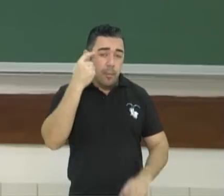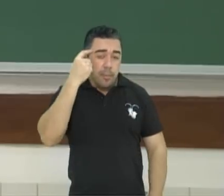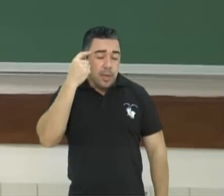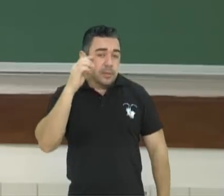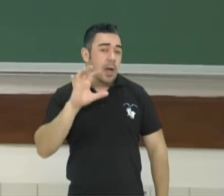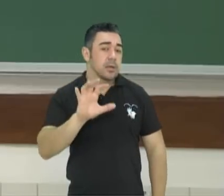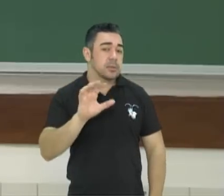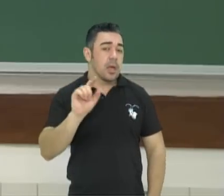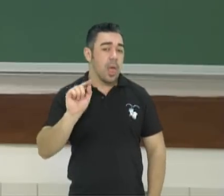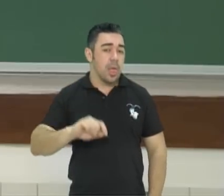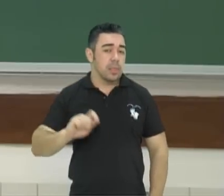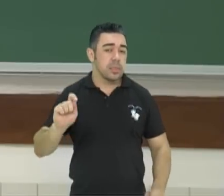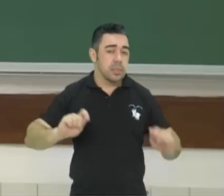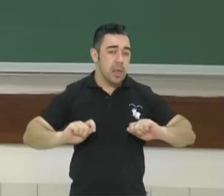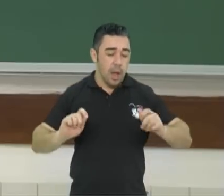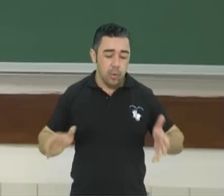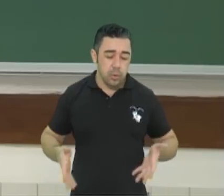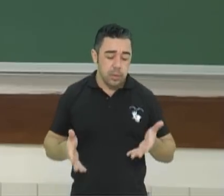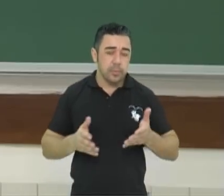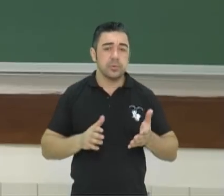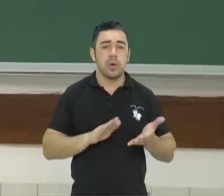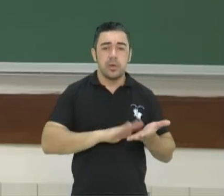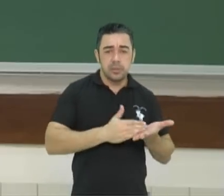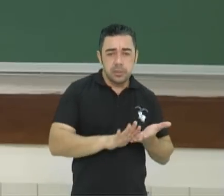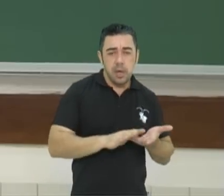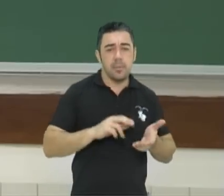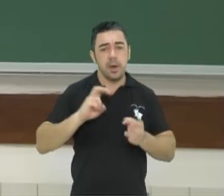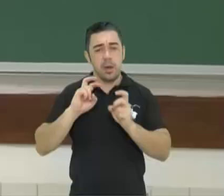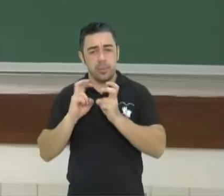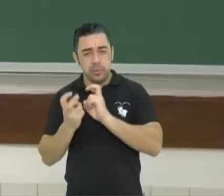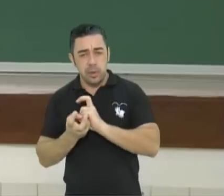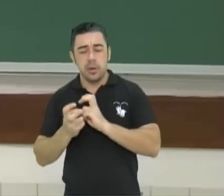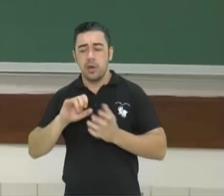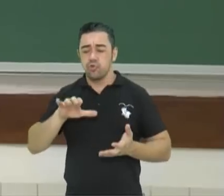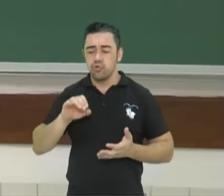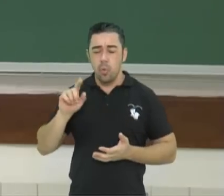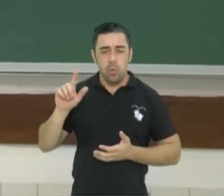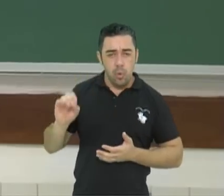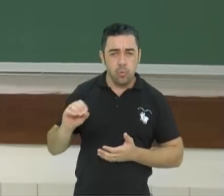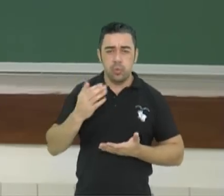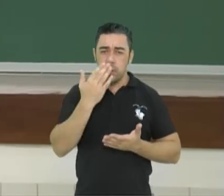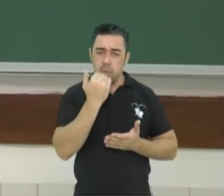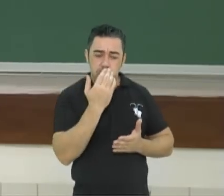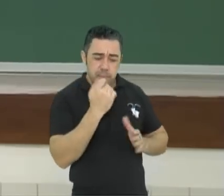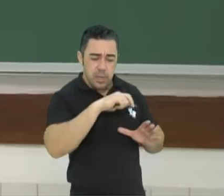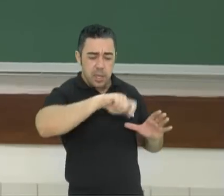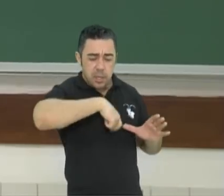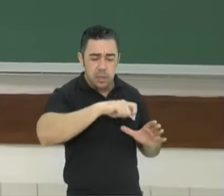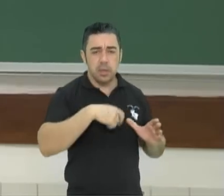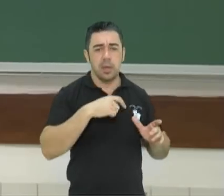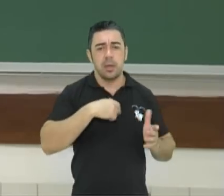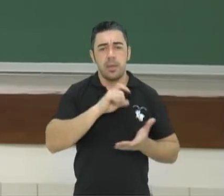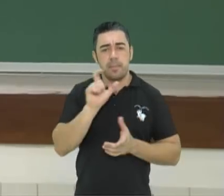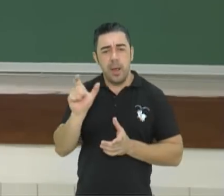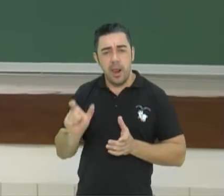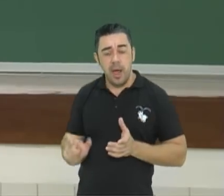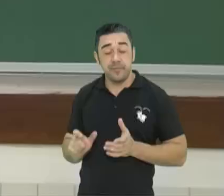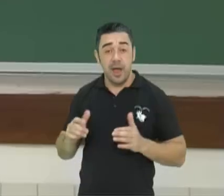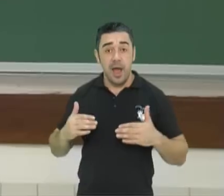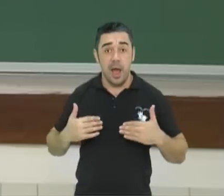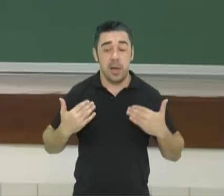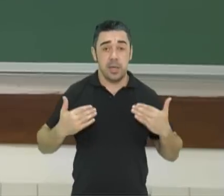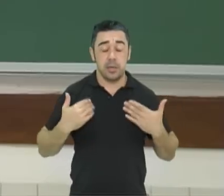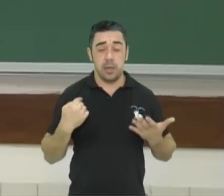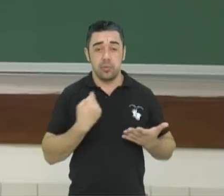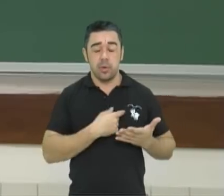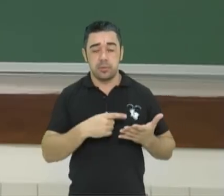nessas contribuições do samba, da capoeira, do jongo, na culinária, nas palavras, né? Nessa alegria que a gente